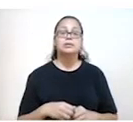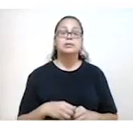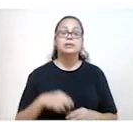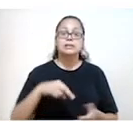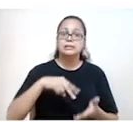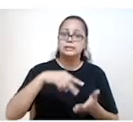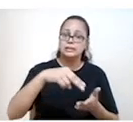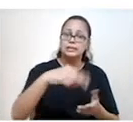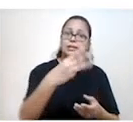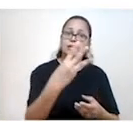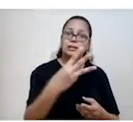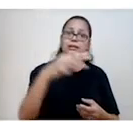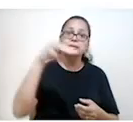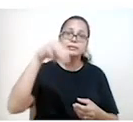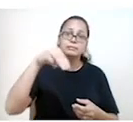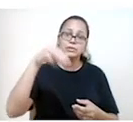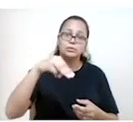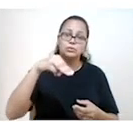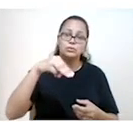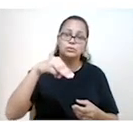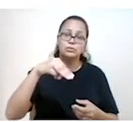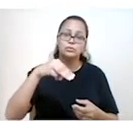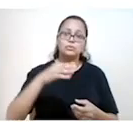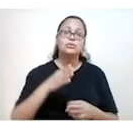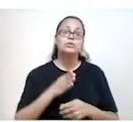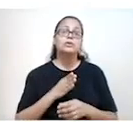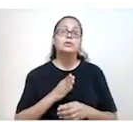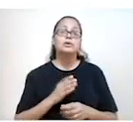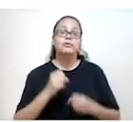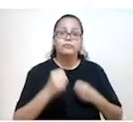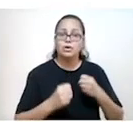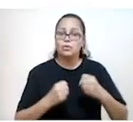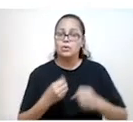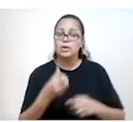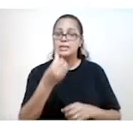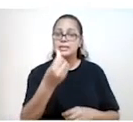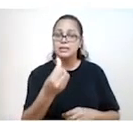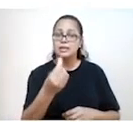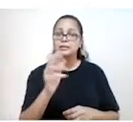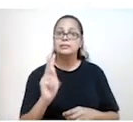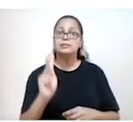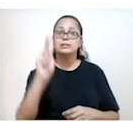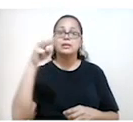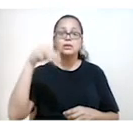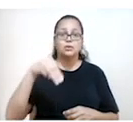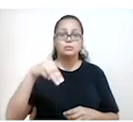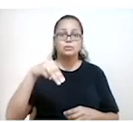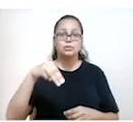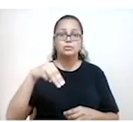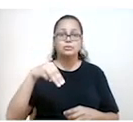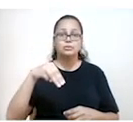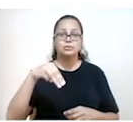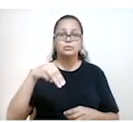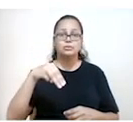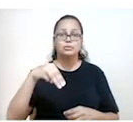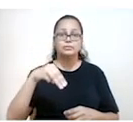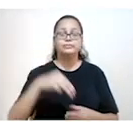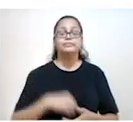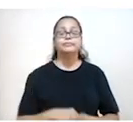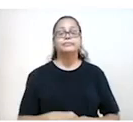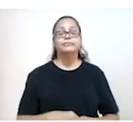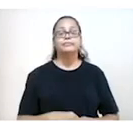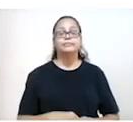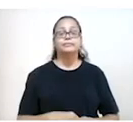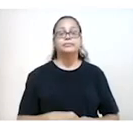3 minutos, ele vai percorrer 6 km. E se ele andar 4 minutos, ele vai percorrer 8